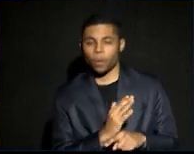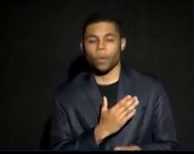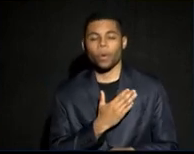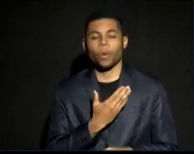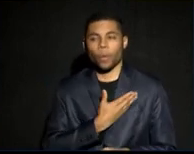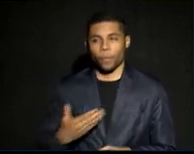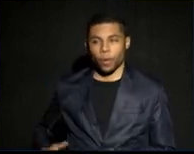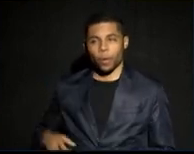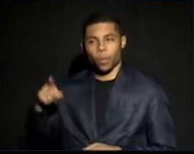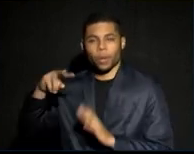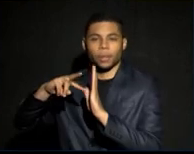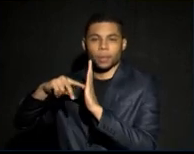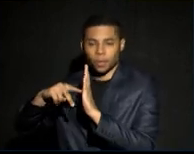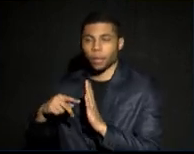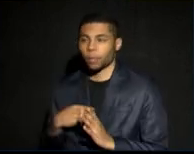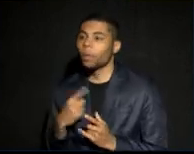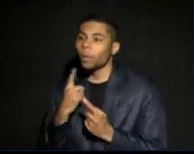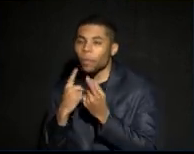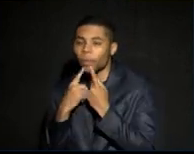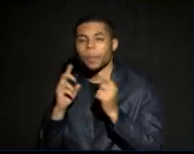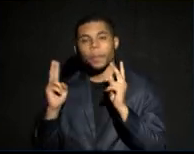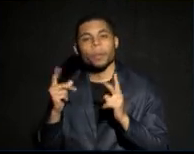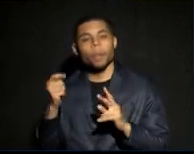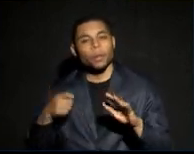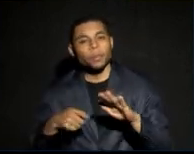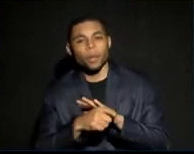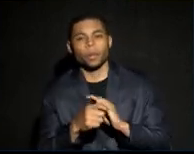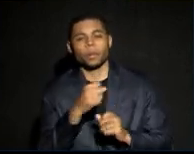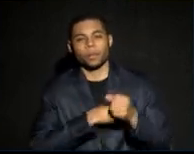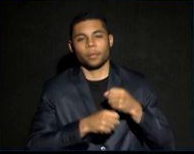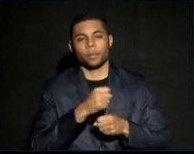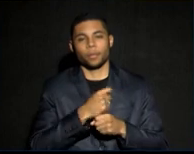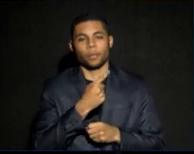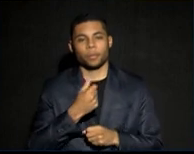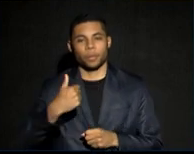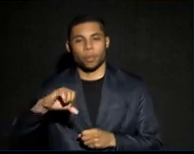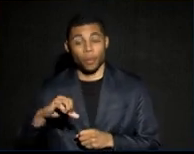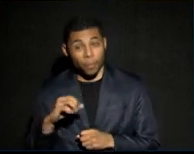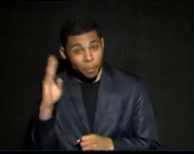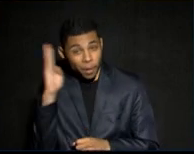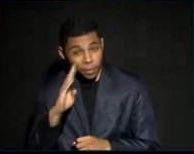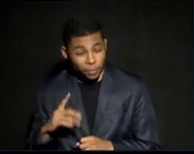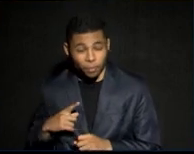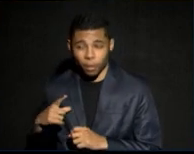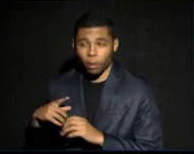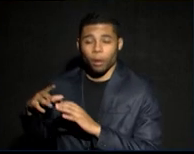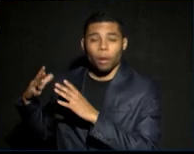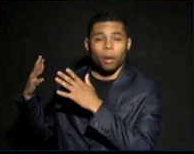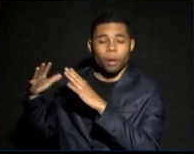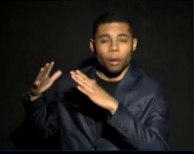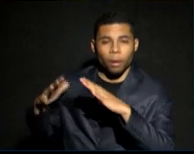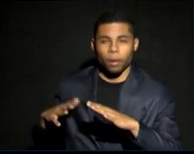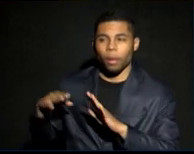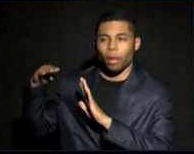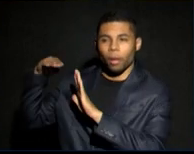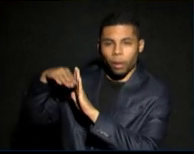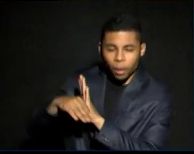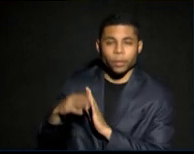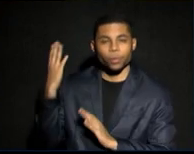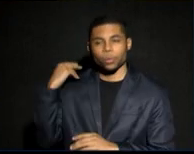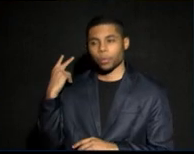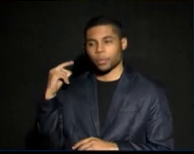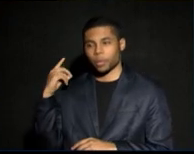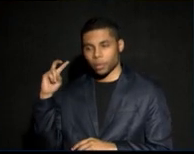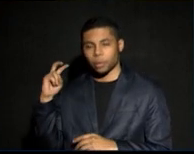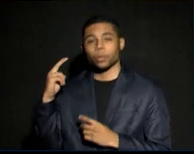secretário de fazenda onde nós mostramos orçamento de 19 se a gente lembrar o Brasil vende crises desde 2015 16